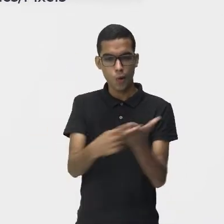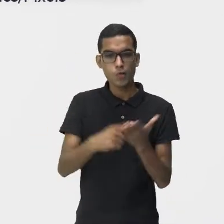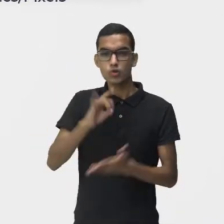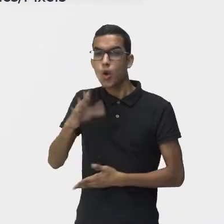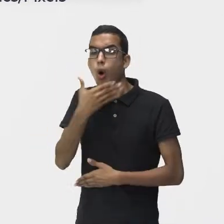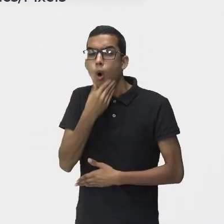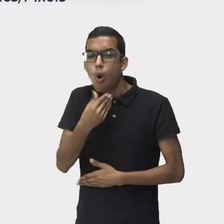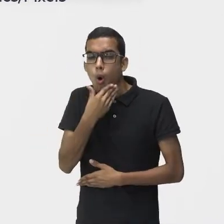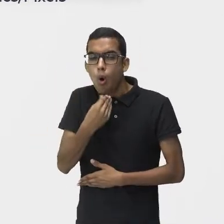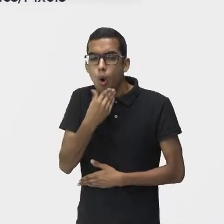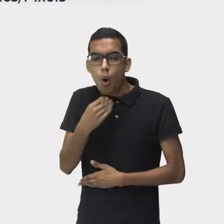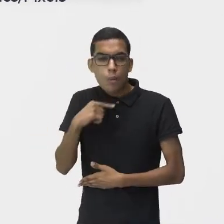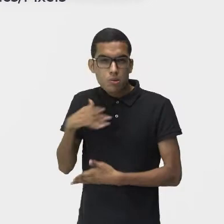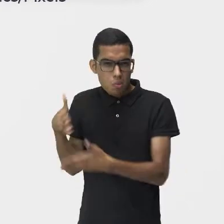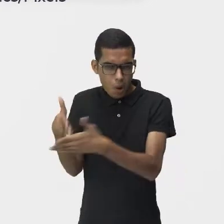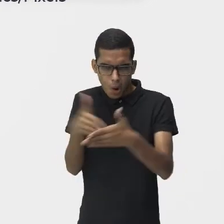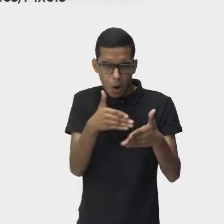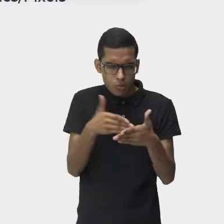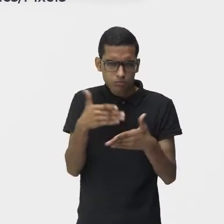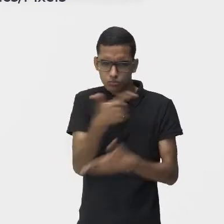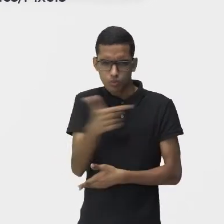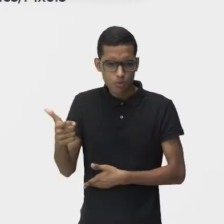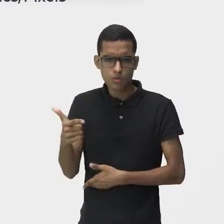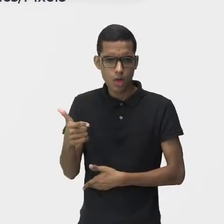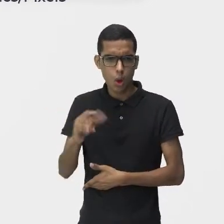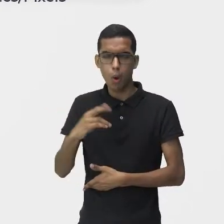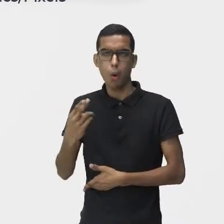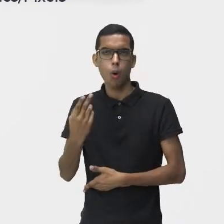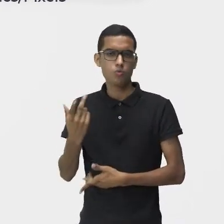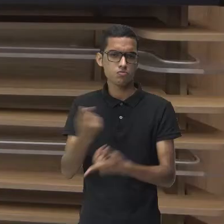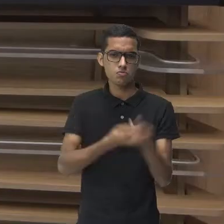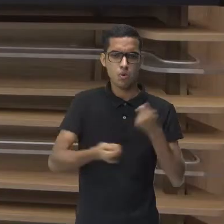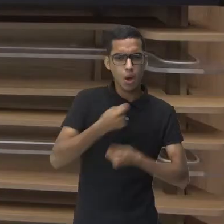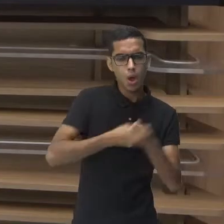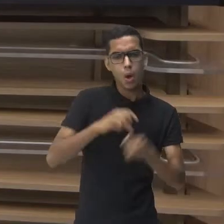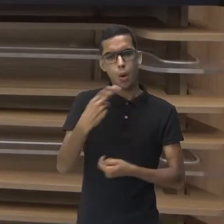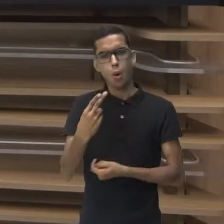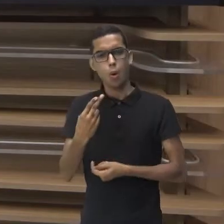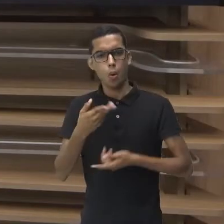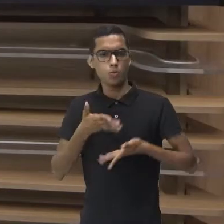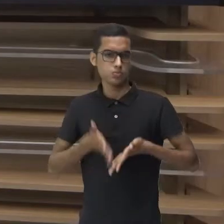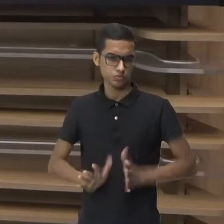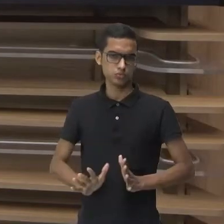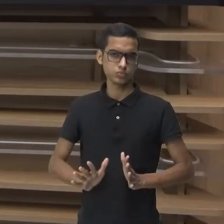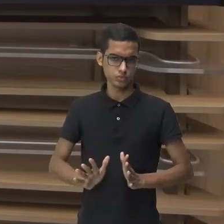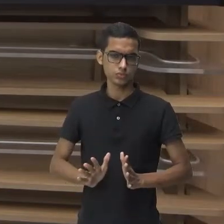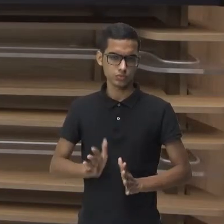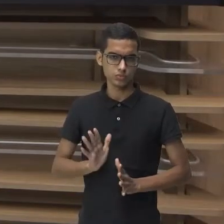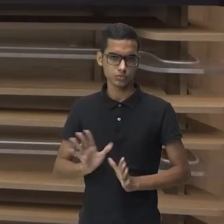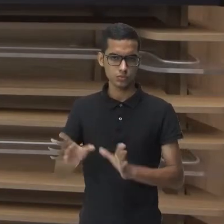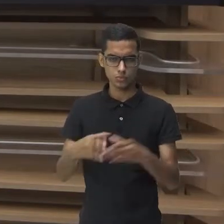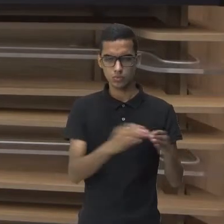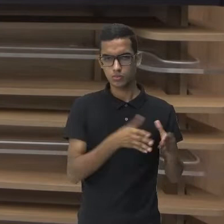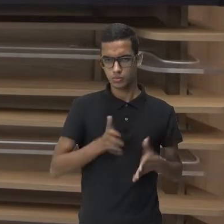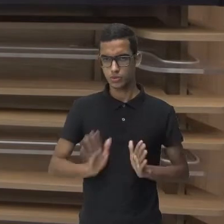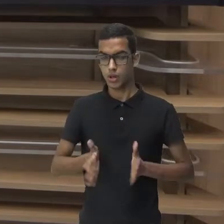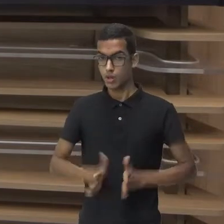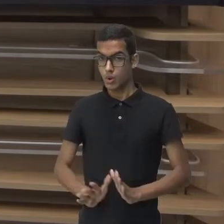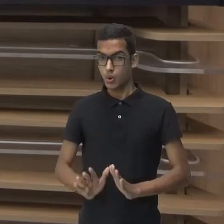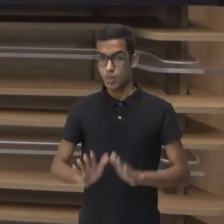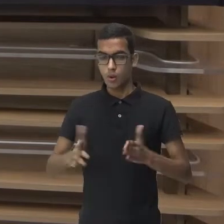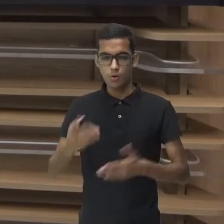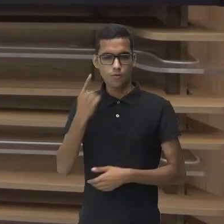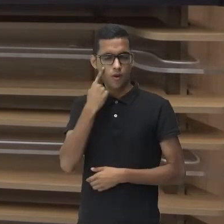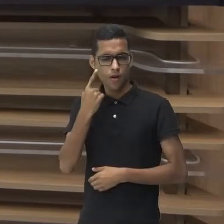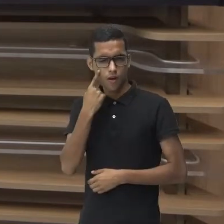ou seja, sem restrição de renda ou origem social. Nós vamos ver que, com a tentativa de fuga do rei,